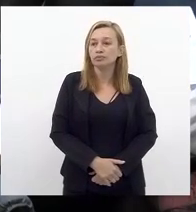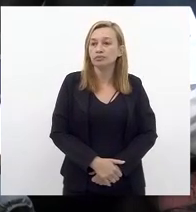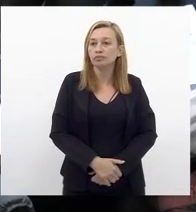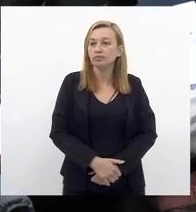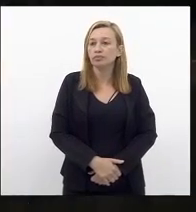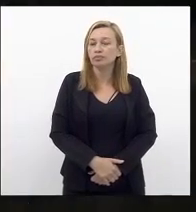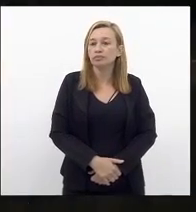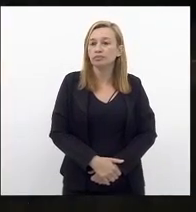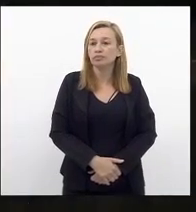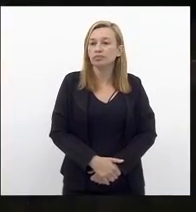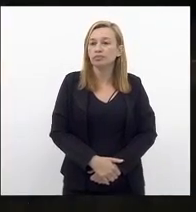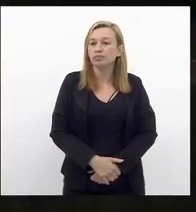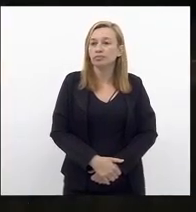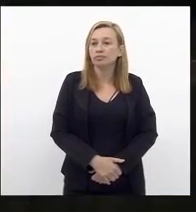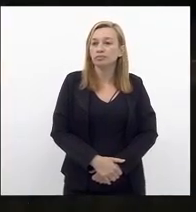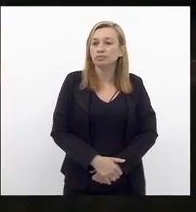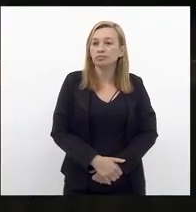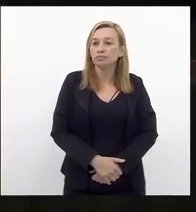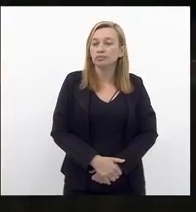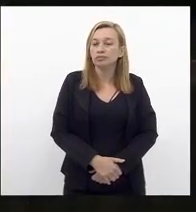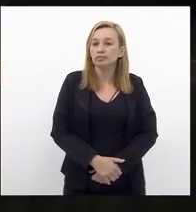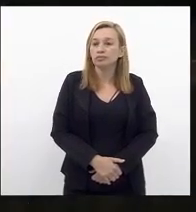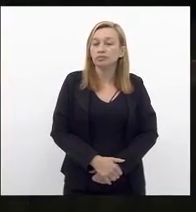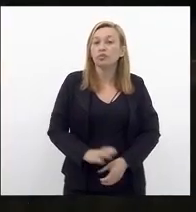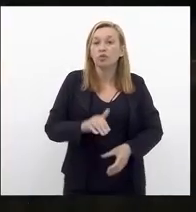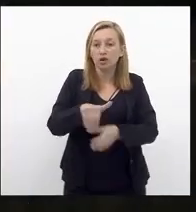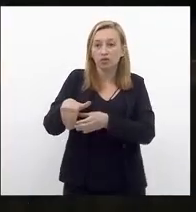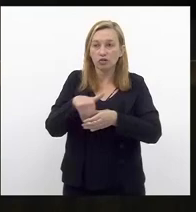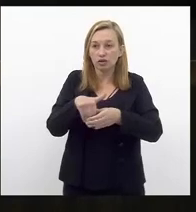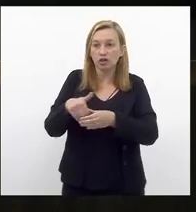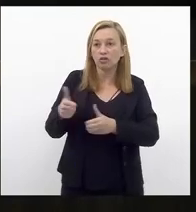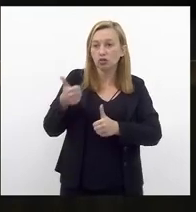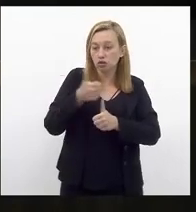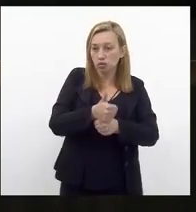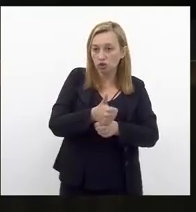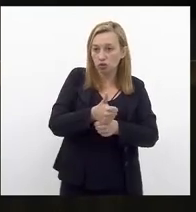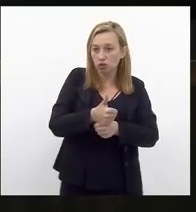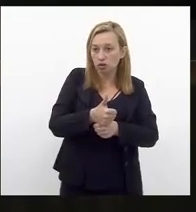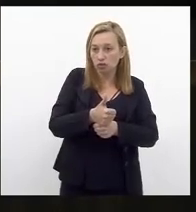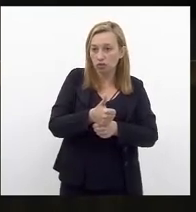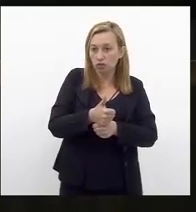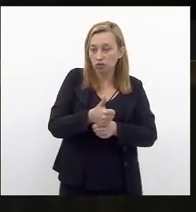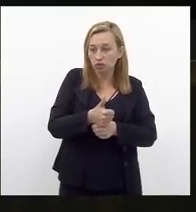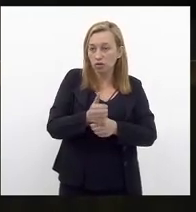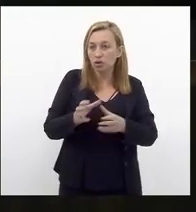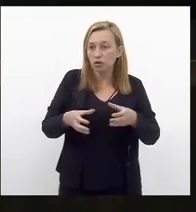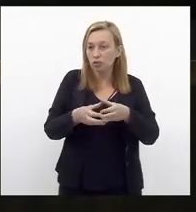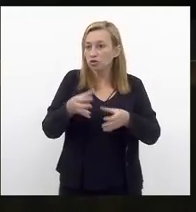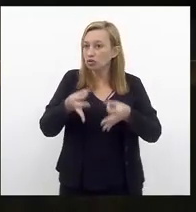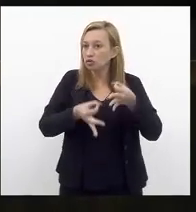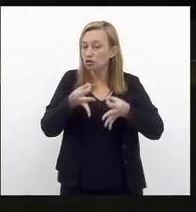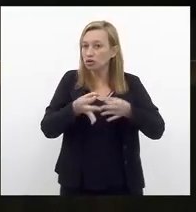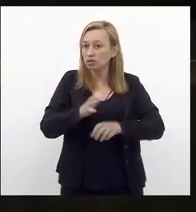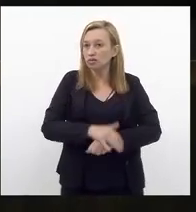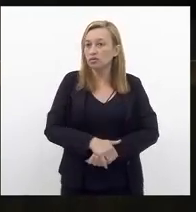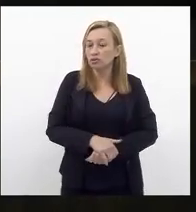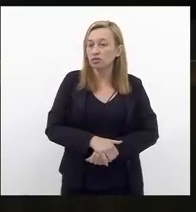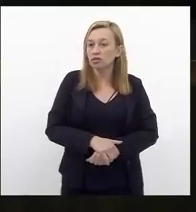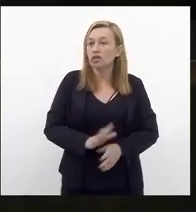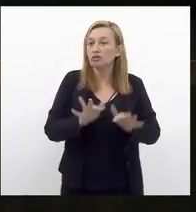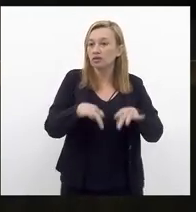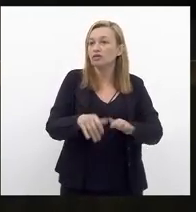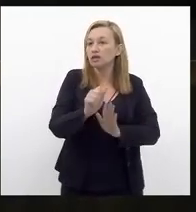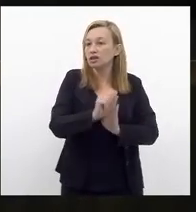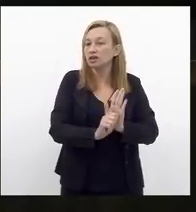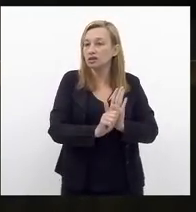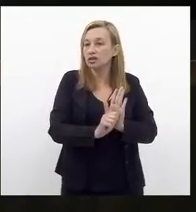os pareceres emitidos e em votação substitutivo da comissão de posição Justiça conforme